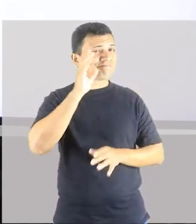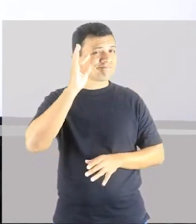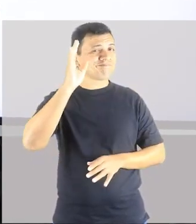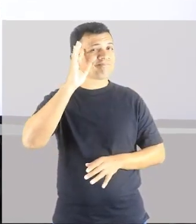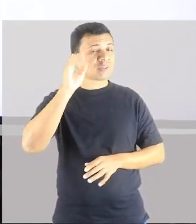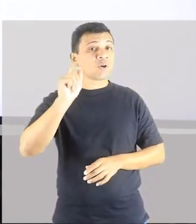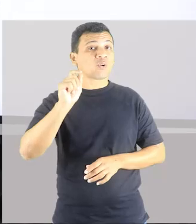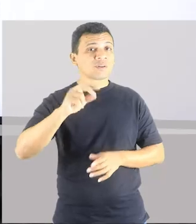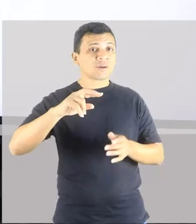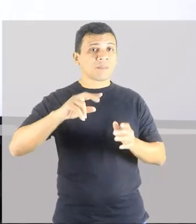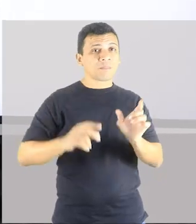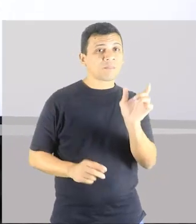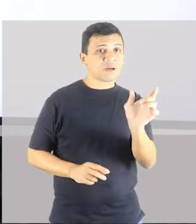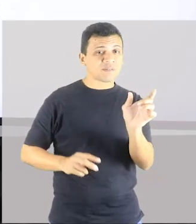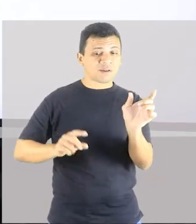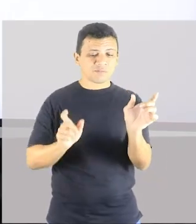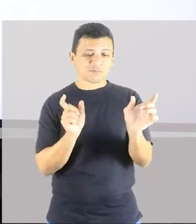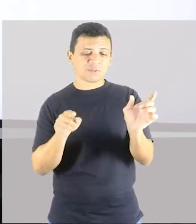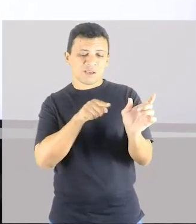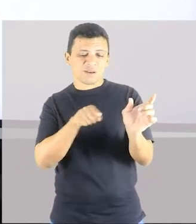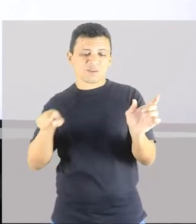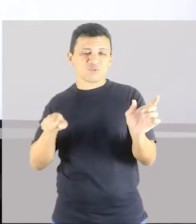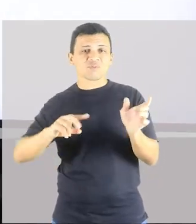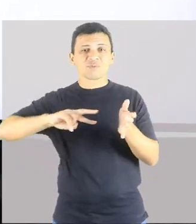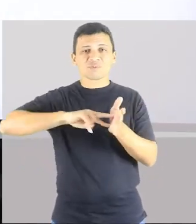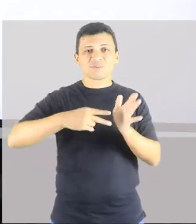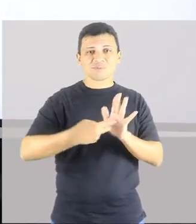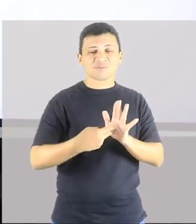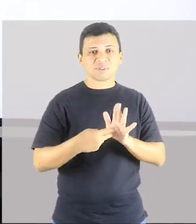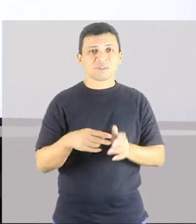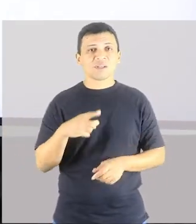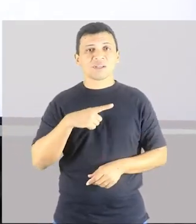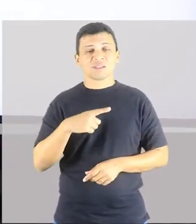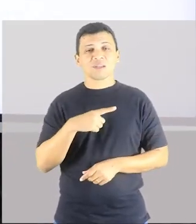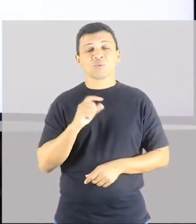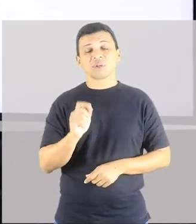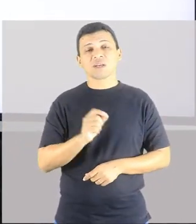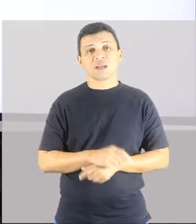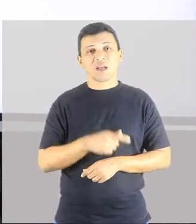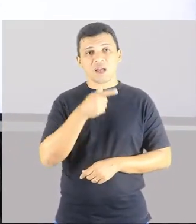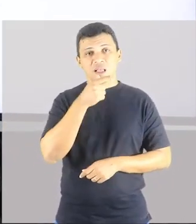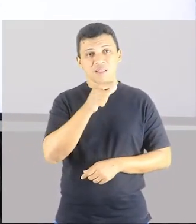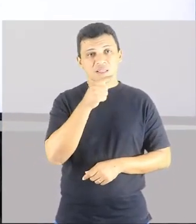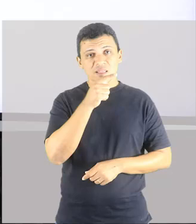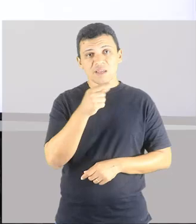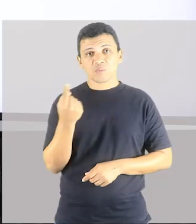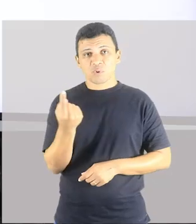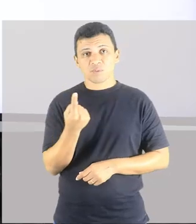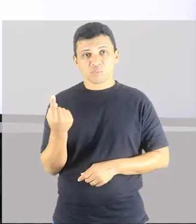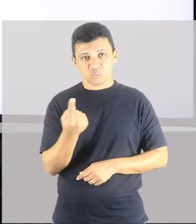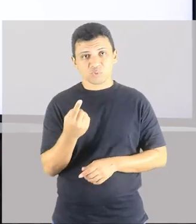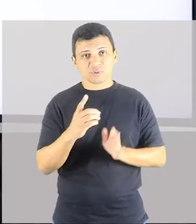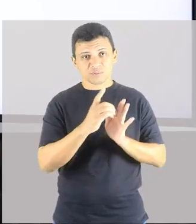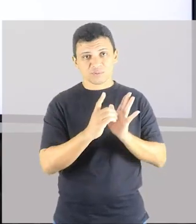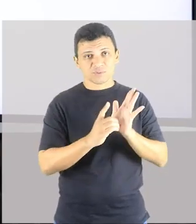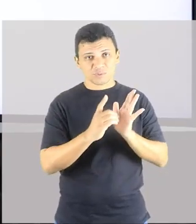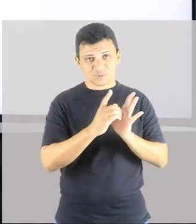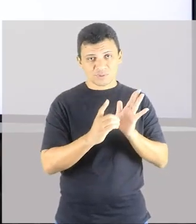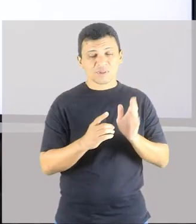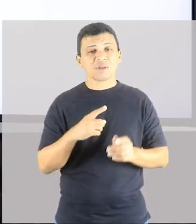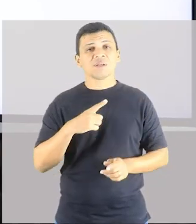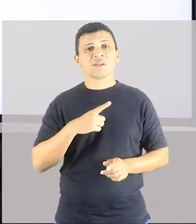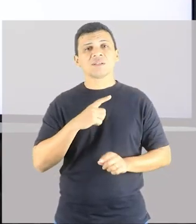ideia do significado das palavras. Então, a gente tem o dicionário monolíngue, que é aquele dicionário numa língua só, que